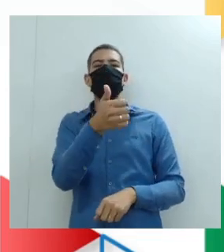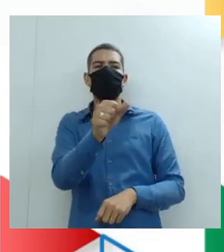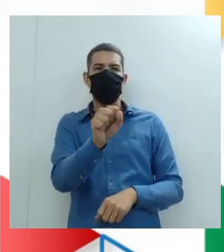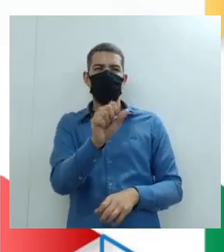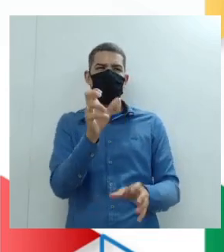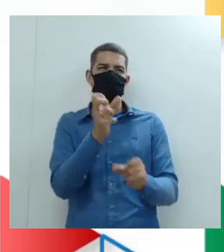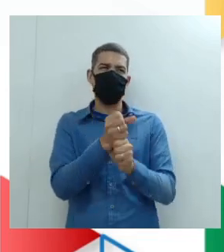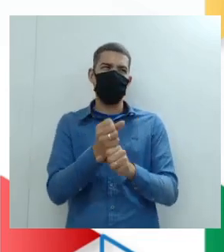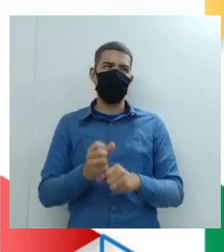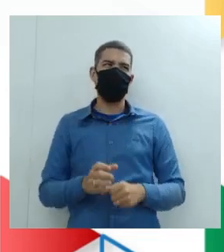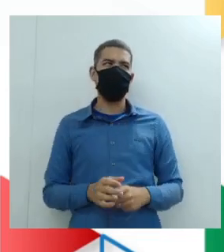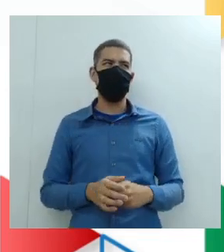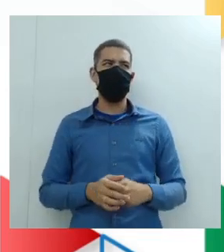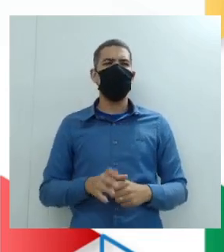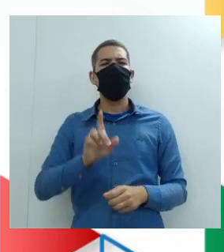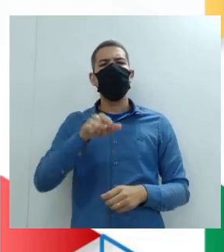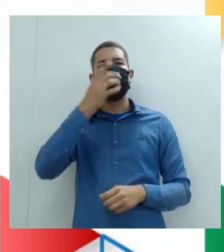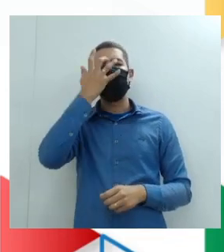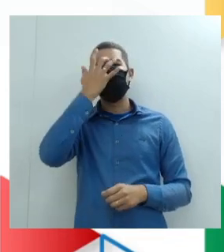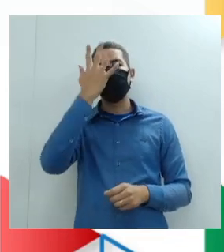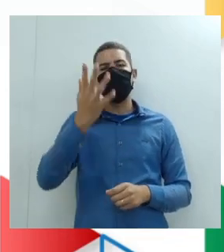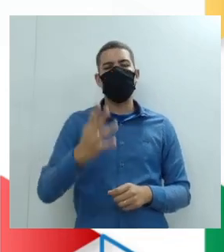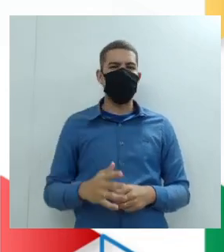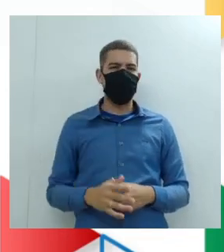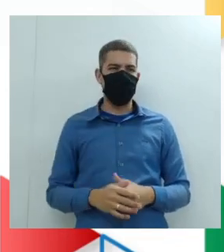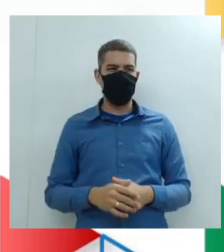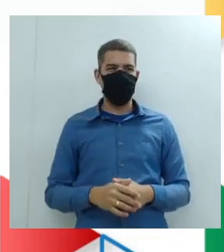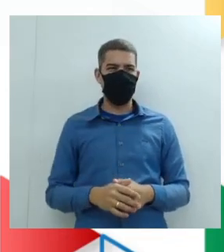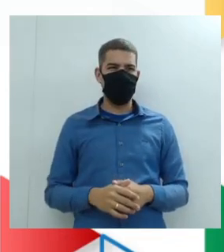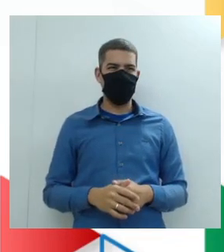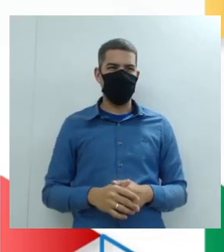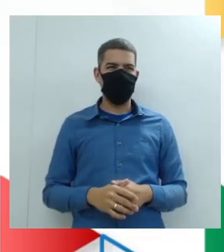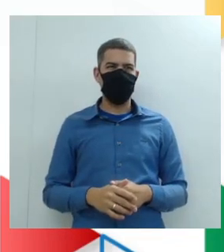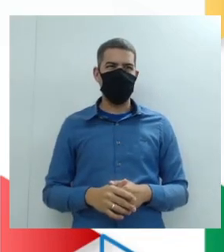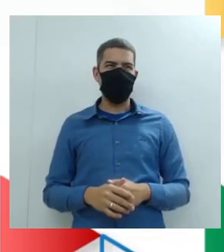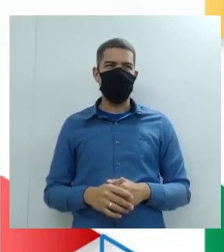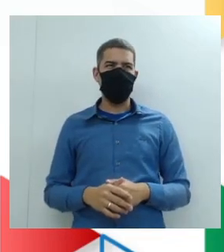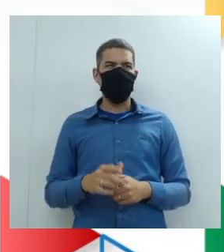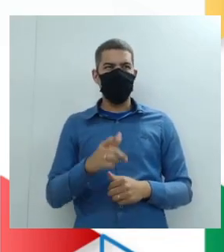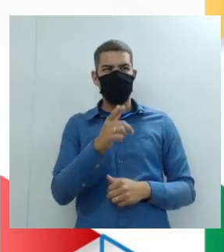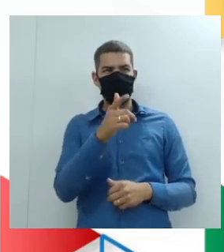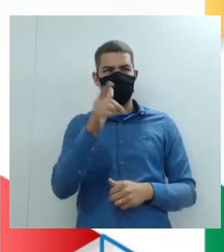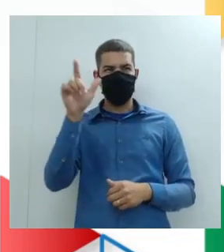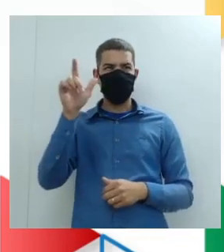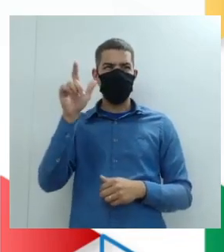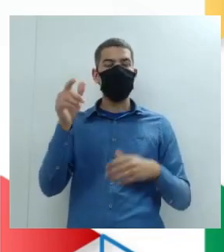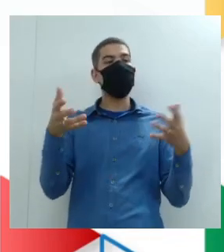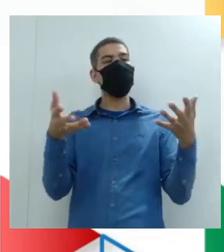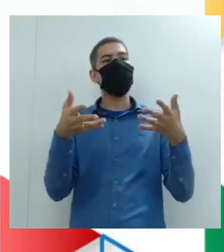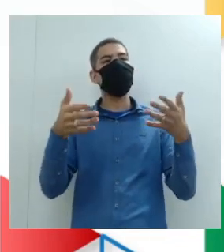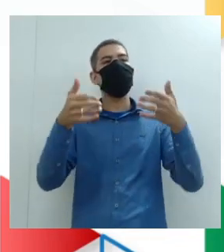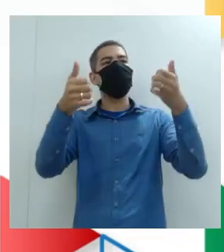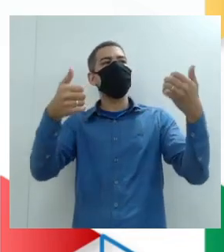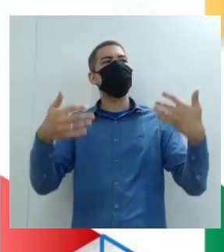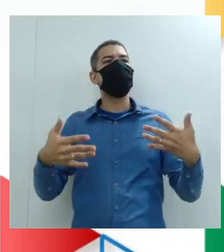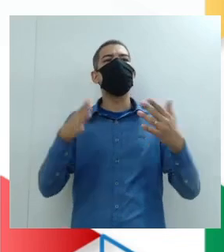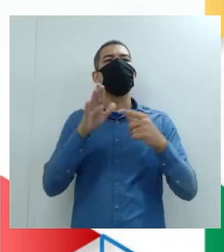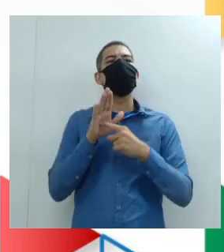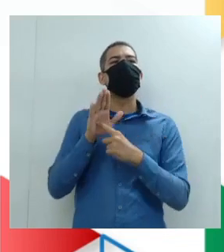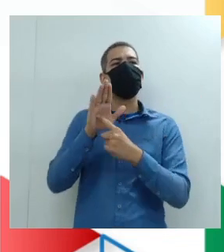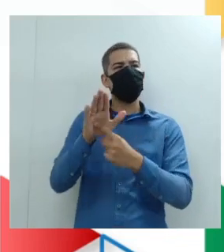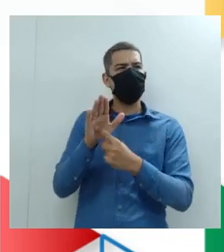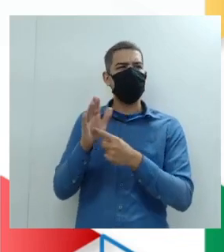tá bom? Muito fácil, professor. Muito fácil do jeito que está aí. Vamos resolver outras? Agora é possível representar